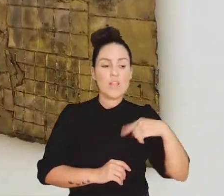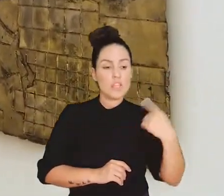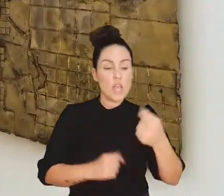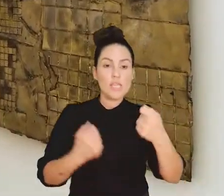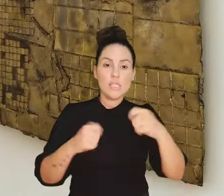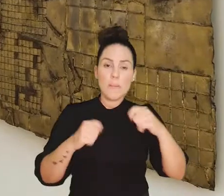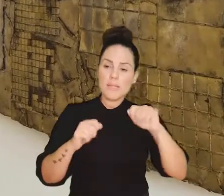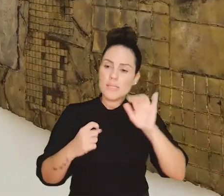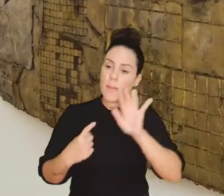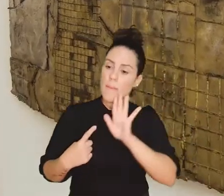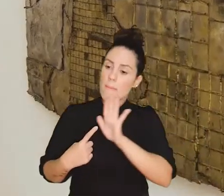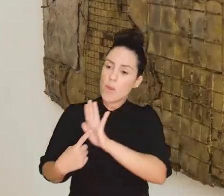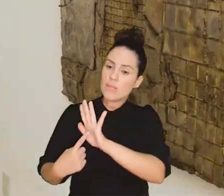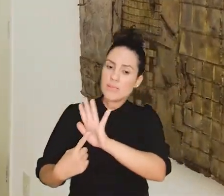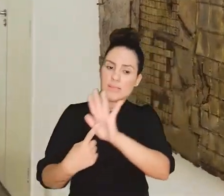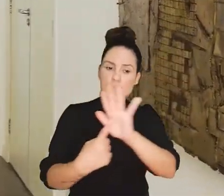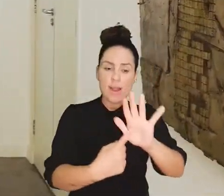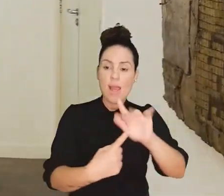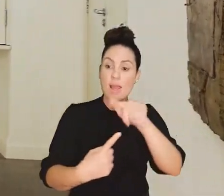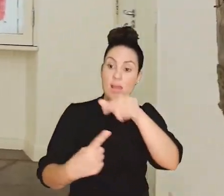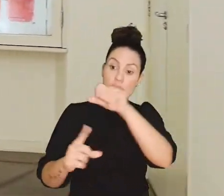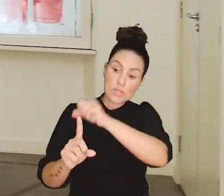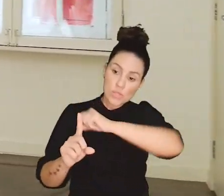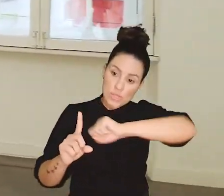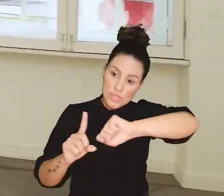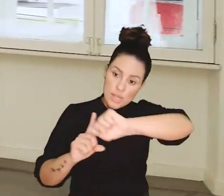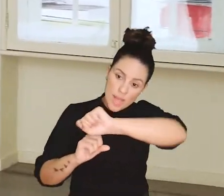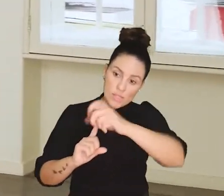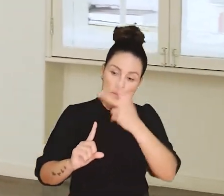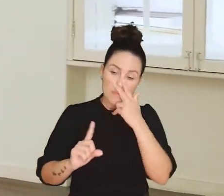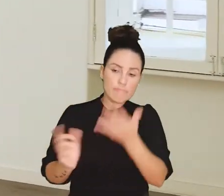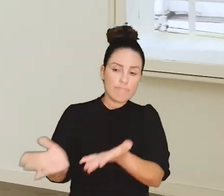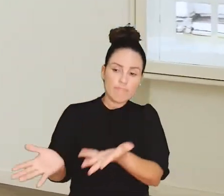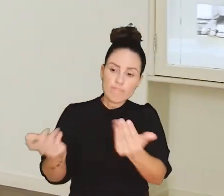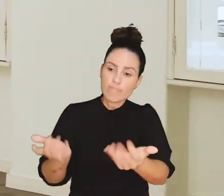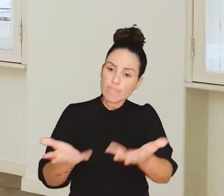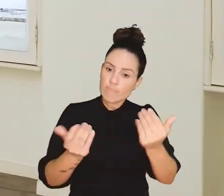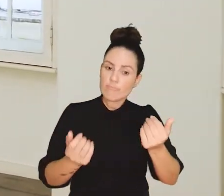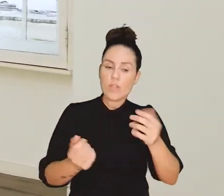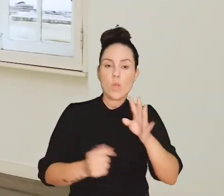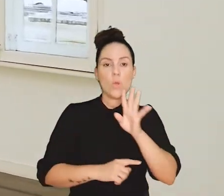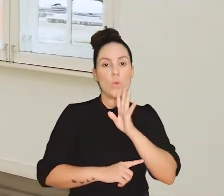né? Todas as camadas da sociedade, toda a diversidade que a sociedade contempla.